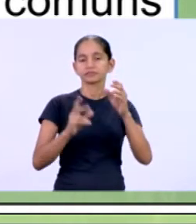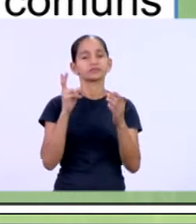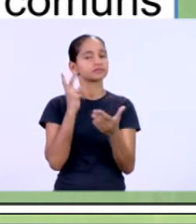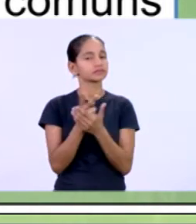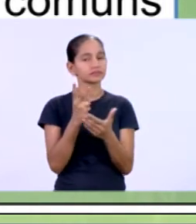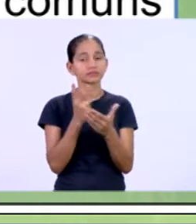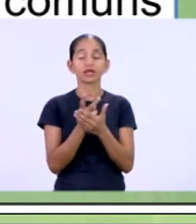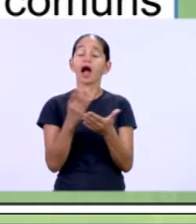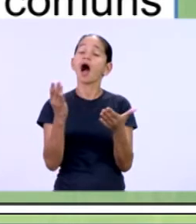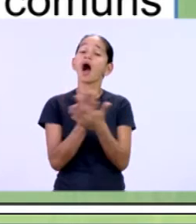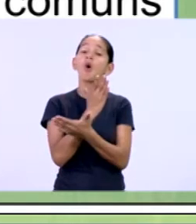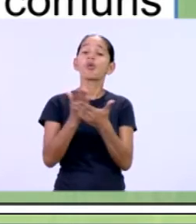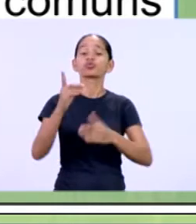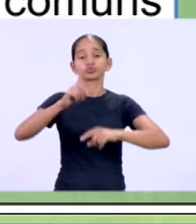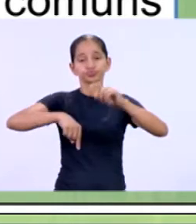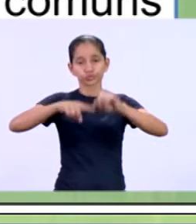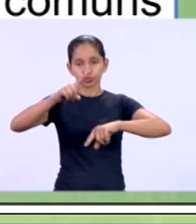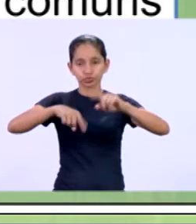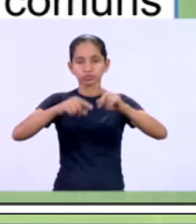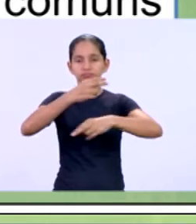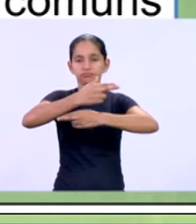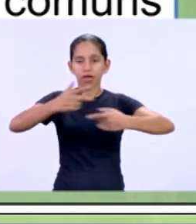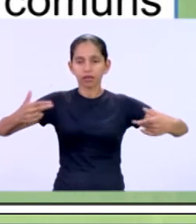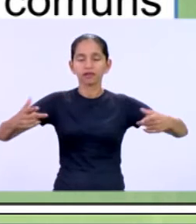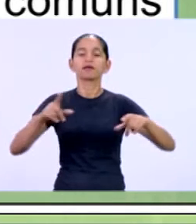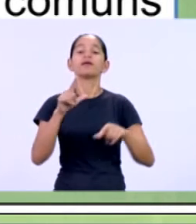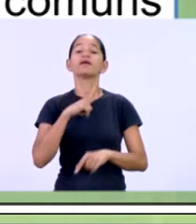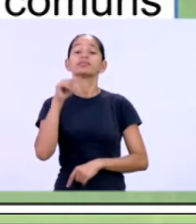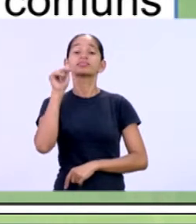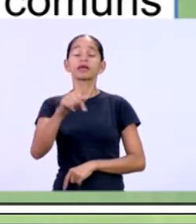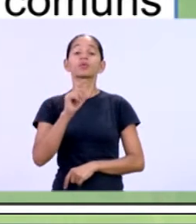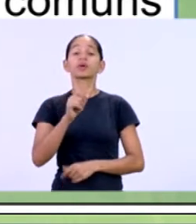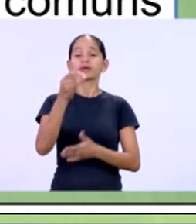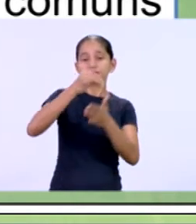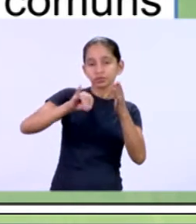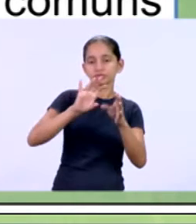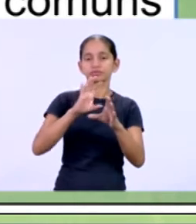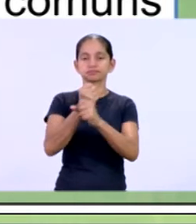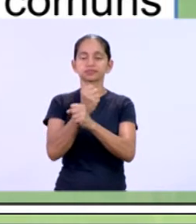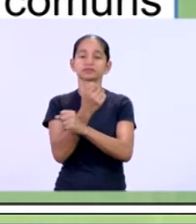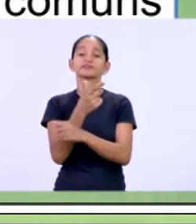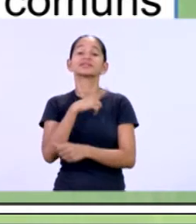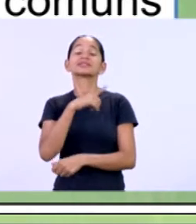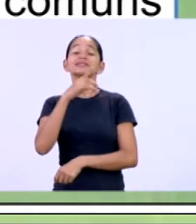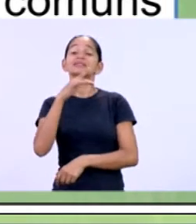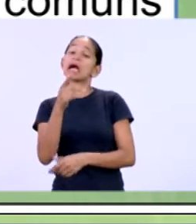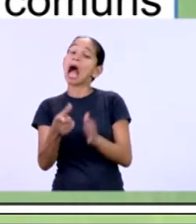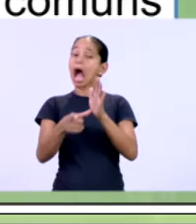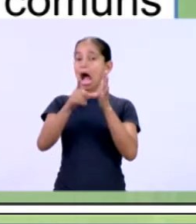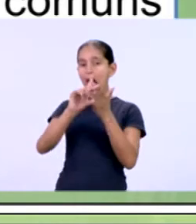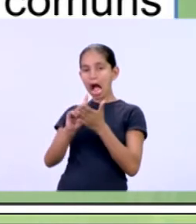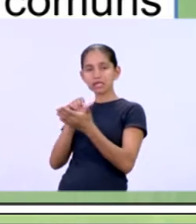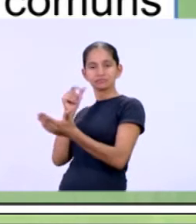alguns produtos, mercadorias que são abrangidos pela substituição tributária, que consiste em antecipação e encerra a